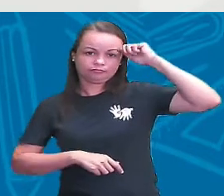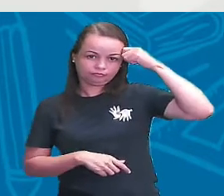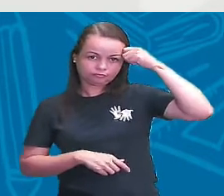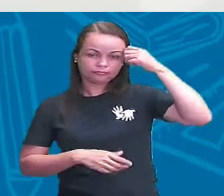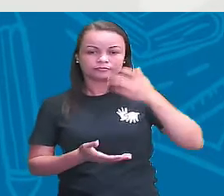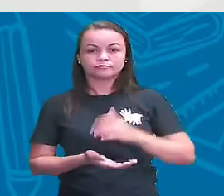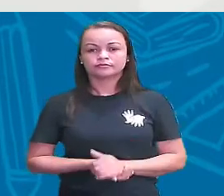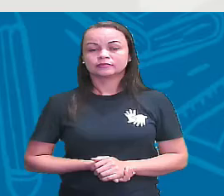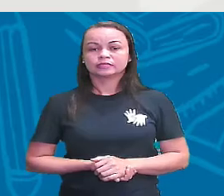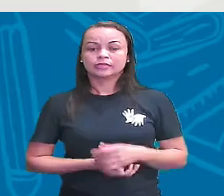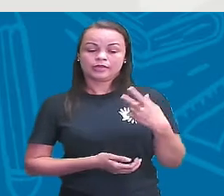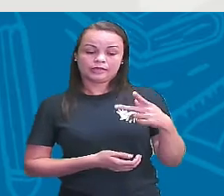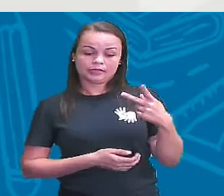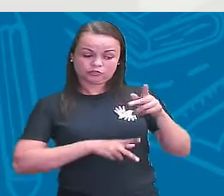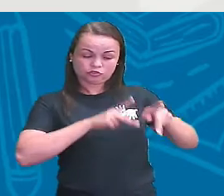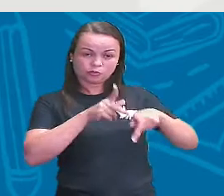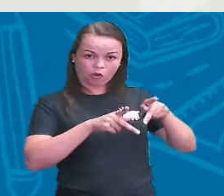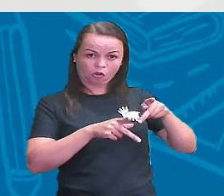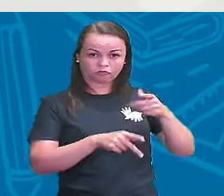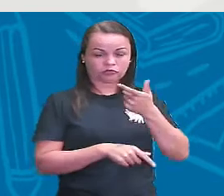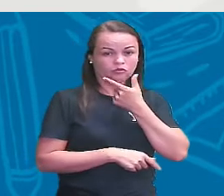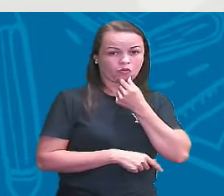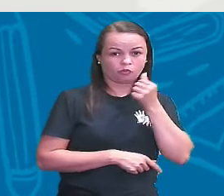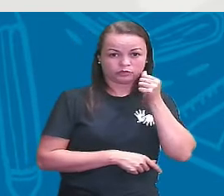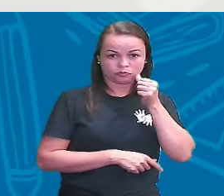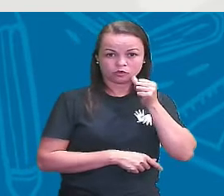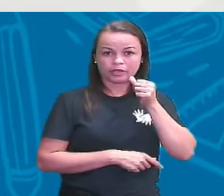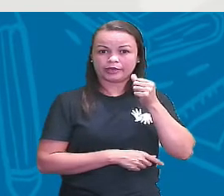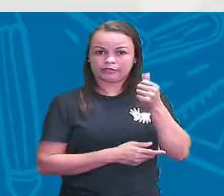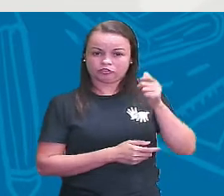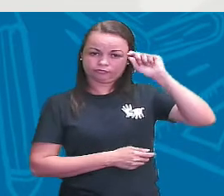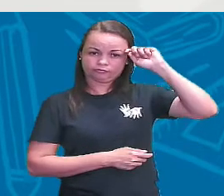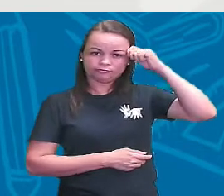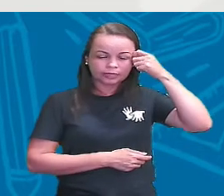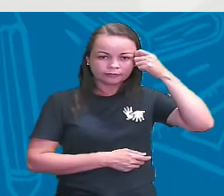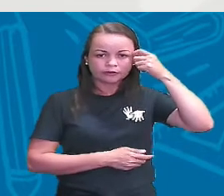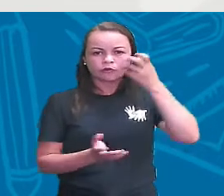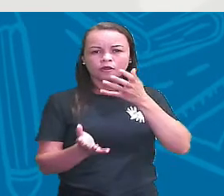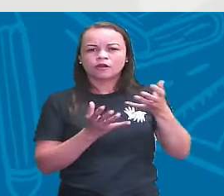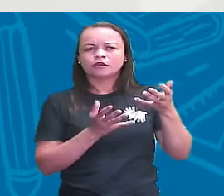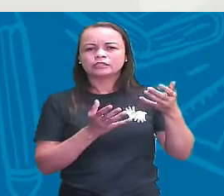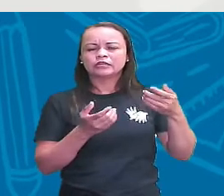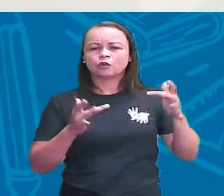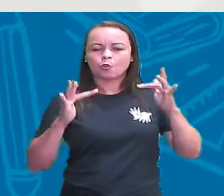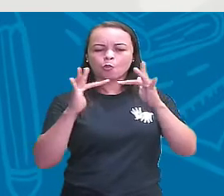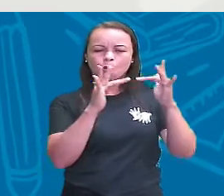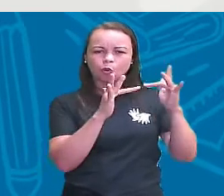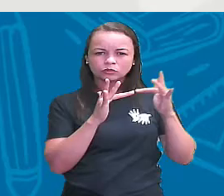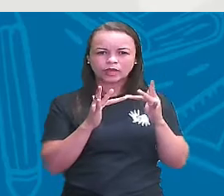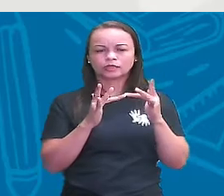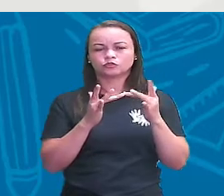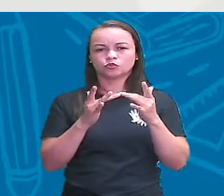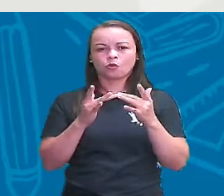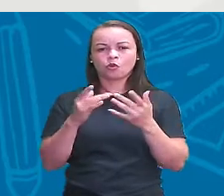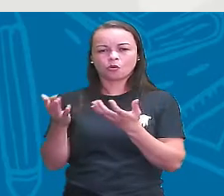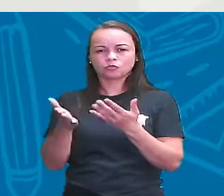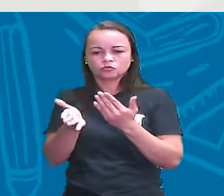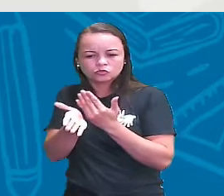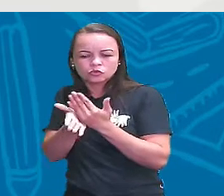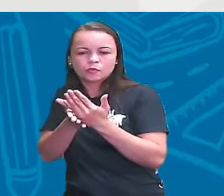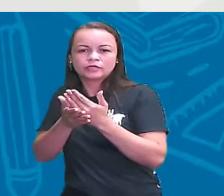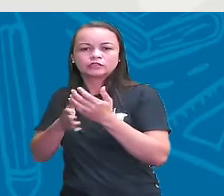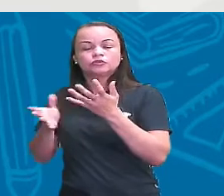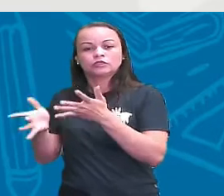povos, esses negros e essas negras, quando vêm para cá, eles acabam que entrando em contato com os povos originários, que hoje nós chamamos